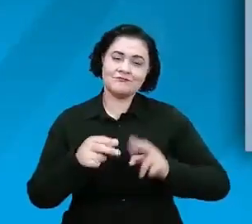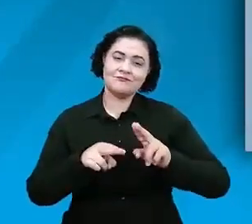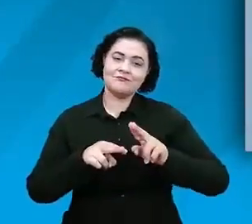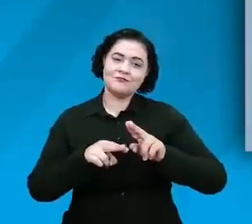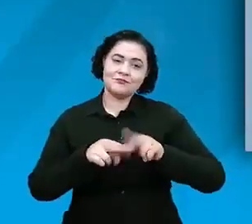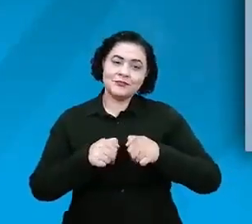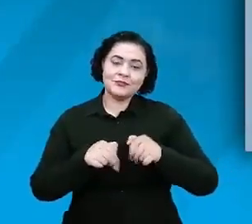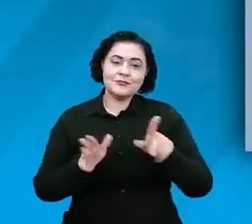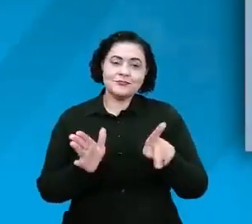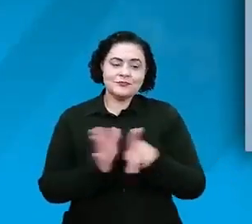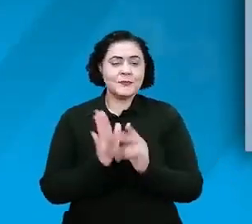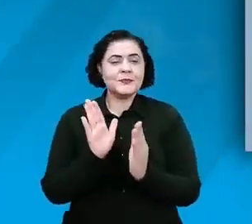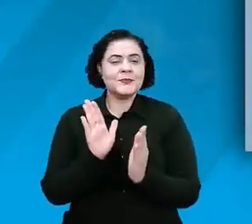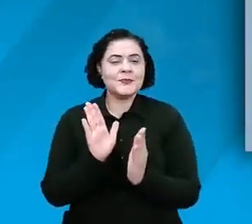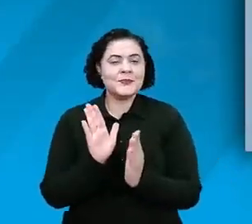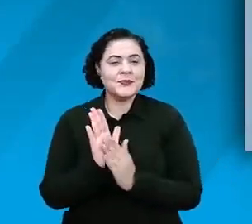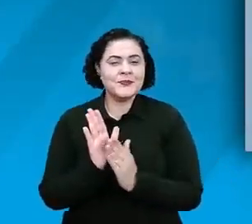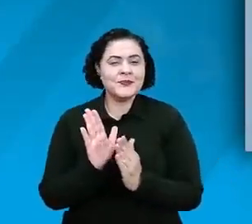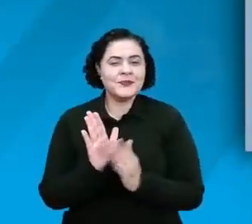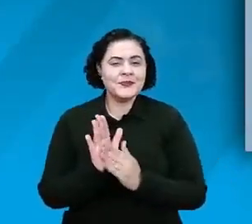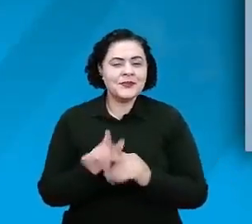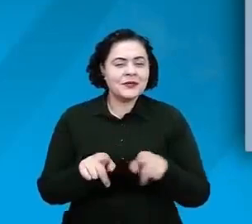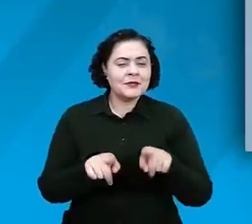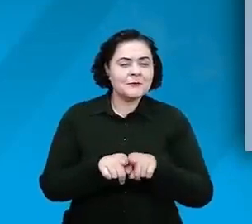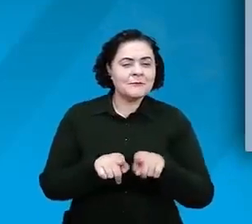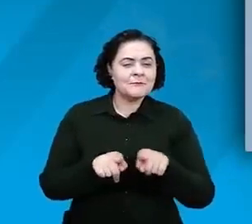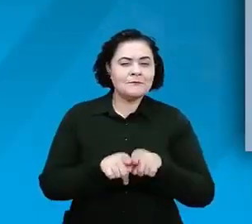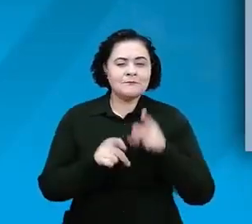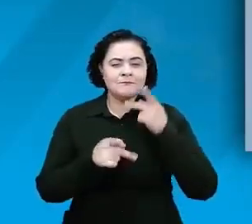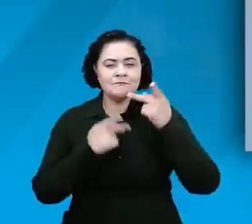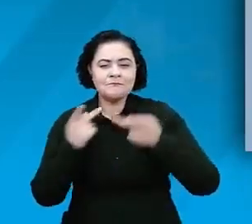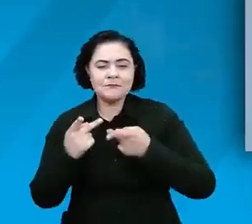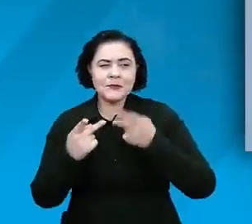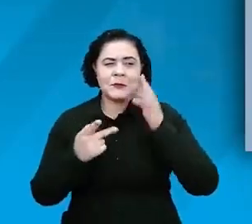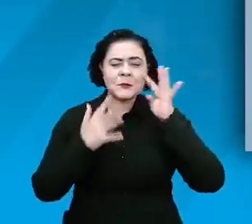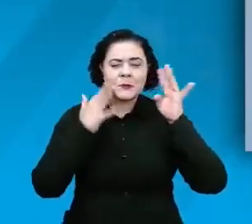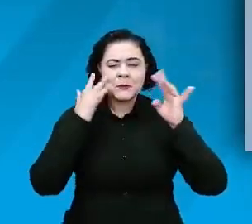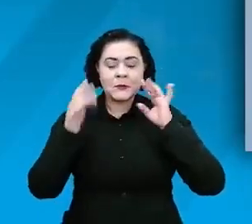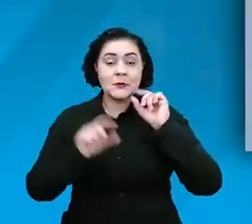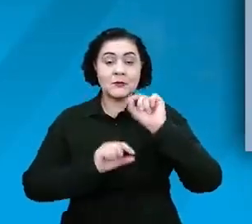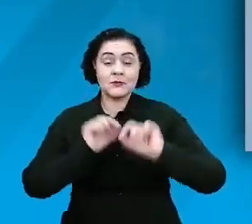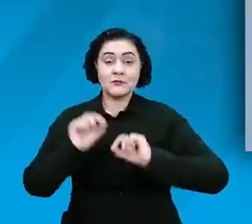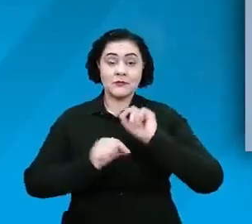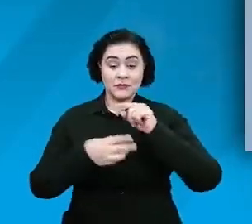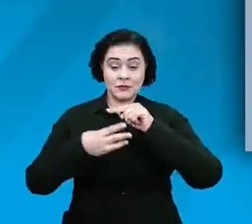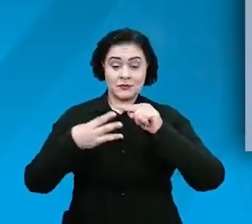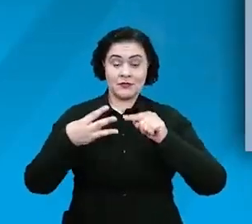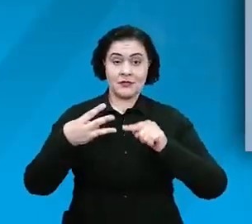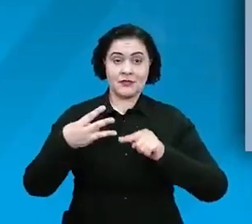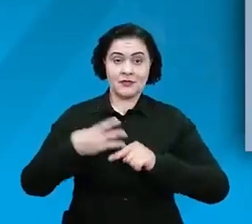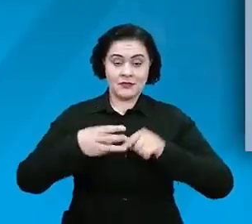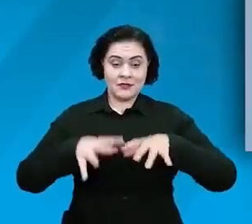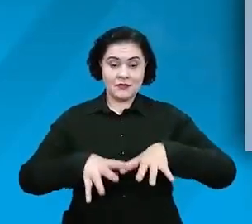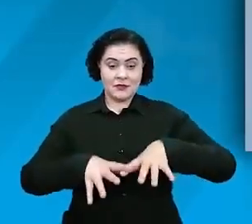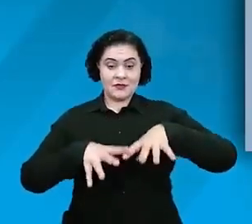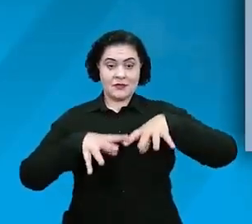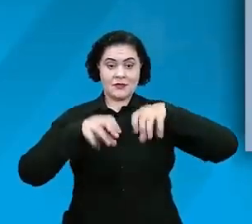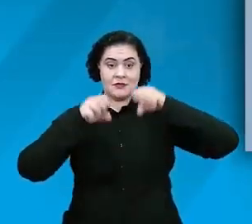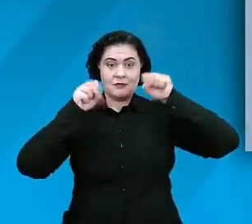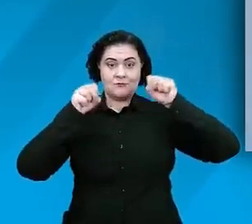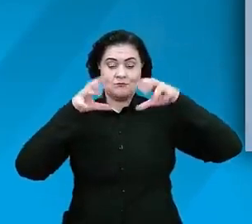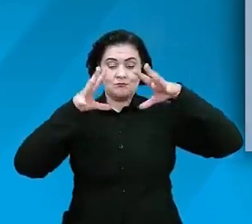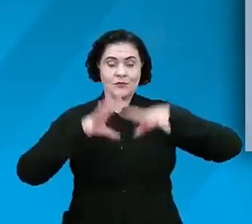E, em virtude das propostas, das promessas, das ilusões que esses três fantasmas